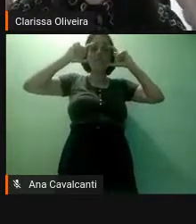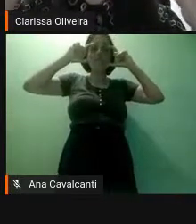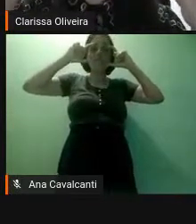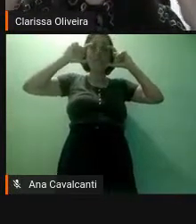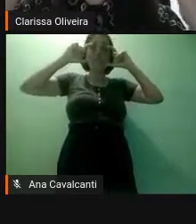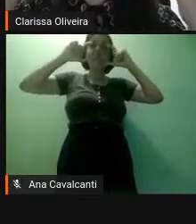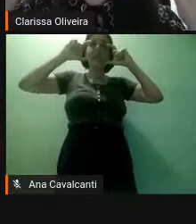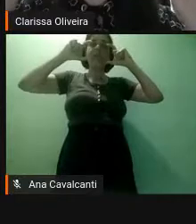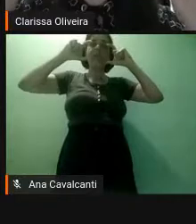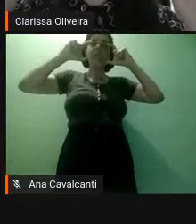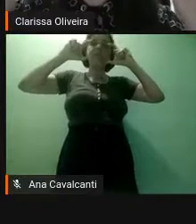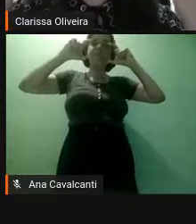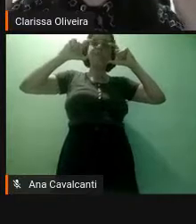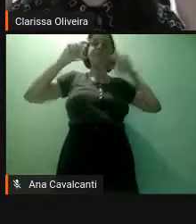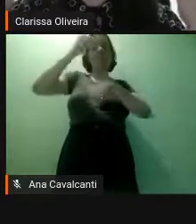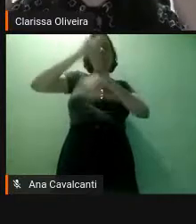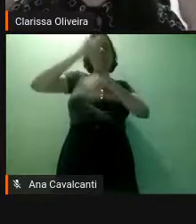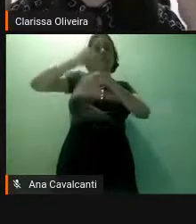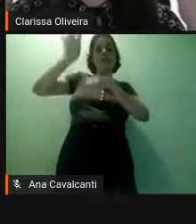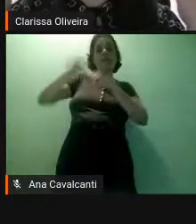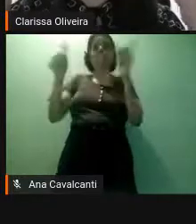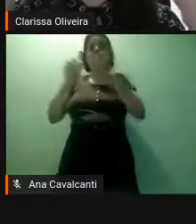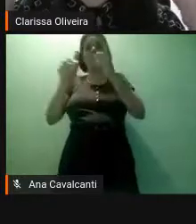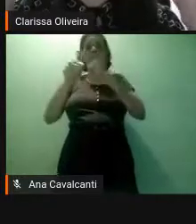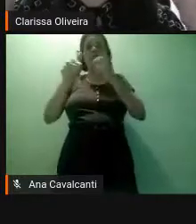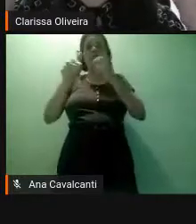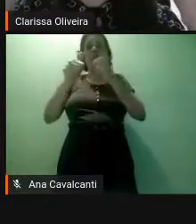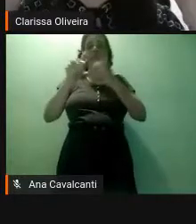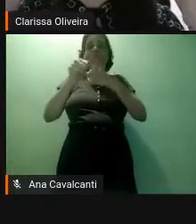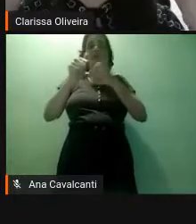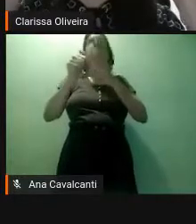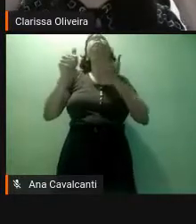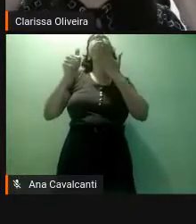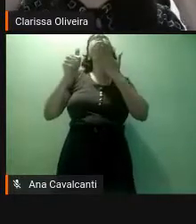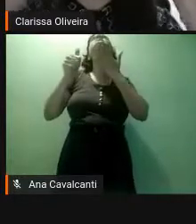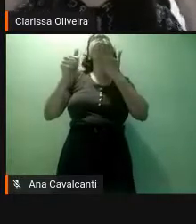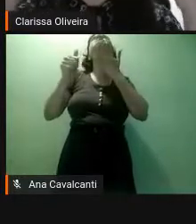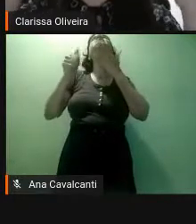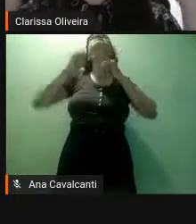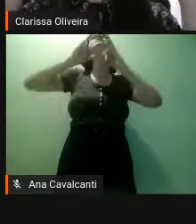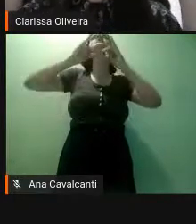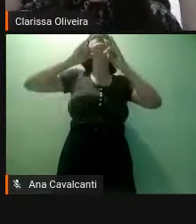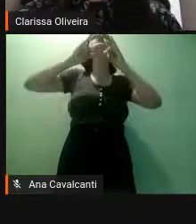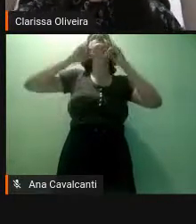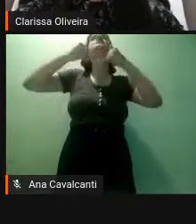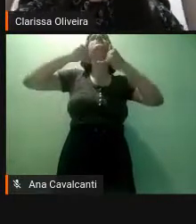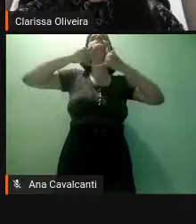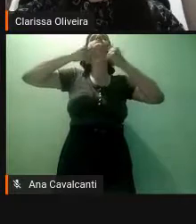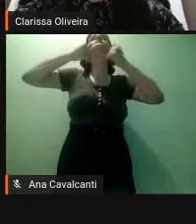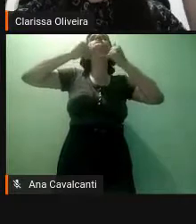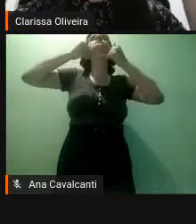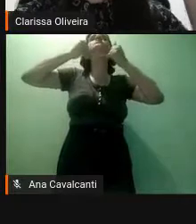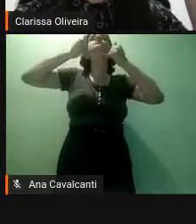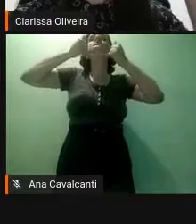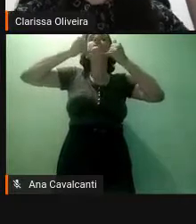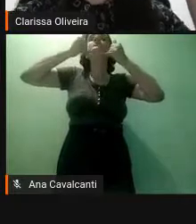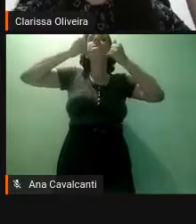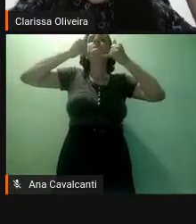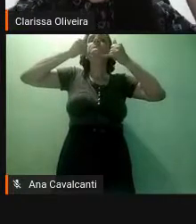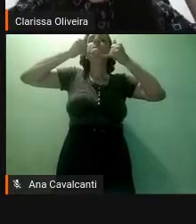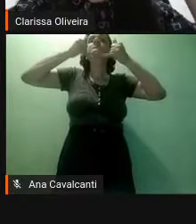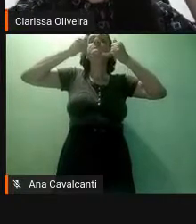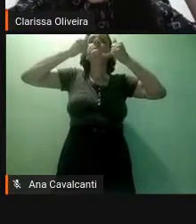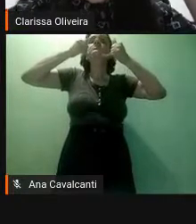Eu dou a dica de começar primeiro no queixo, porque dá mais sustentação à máscara. E aí você vai